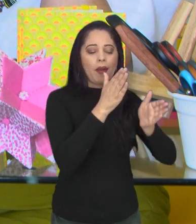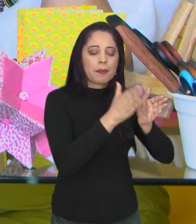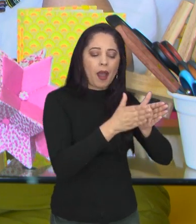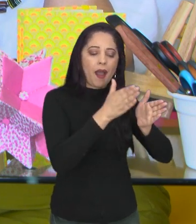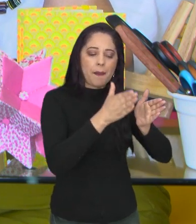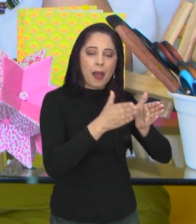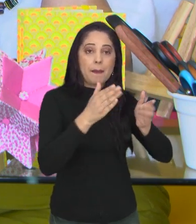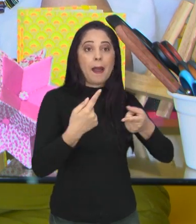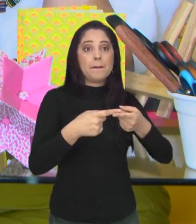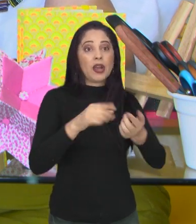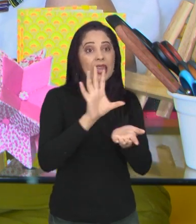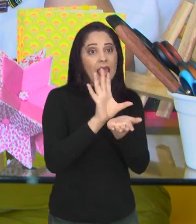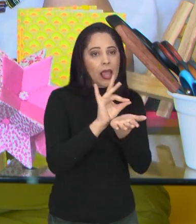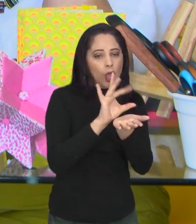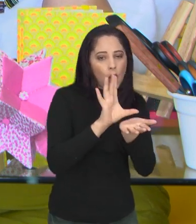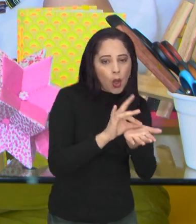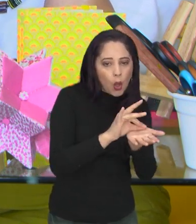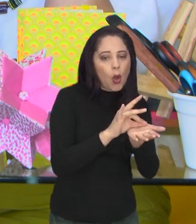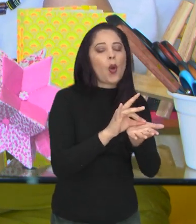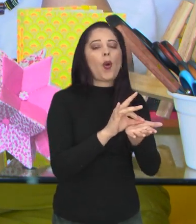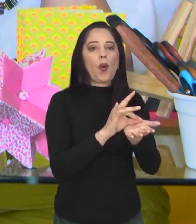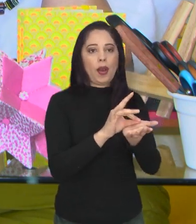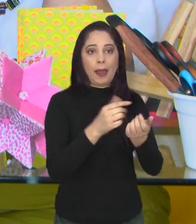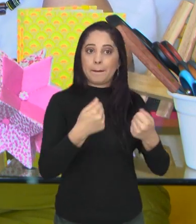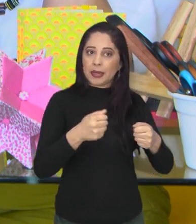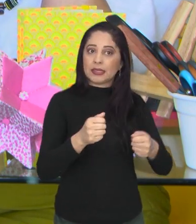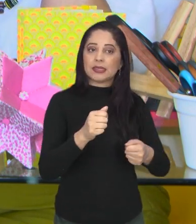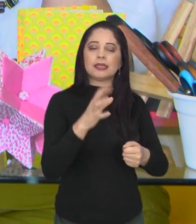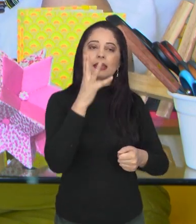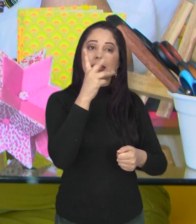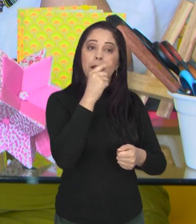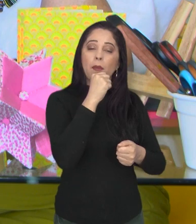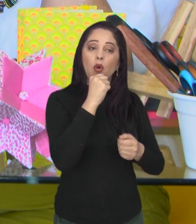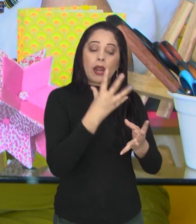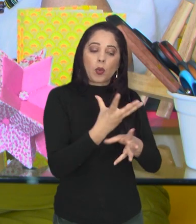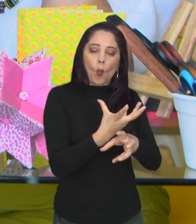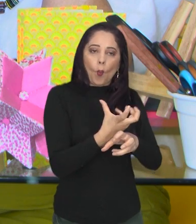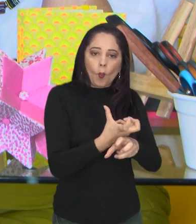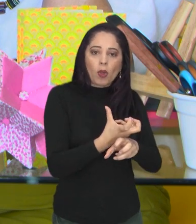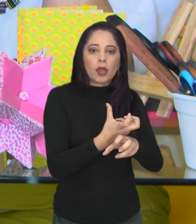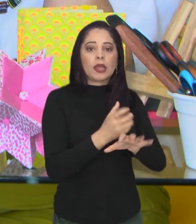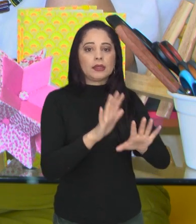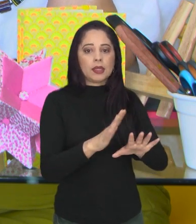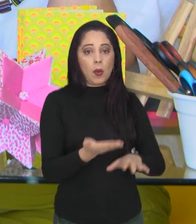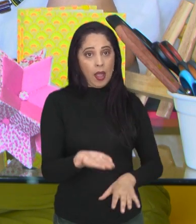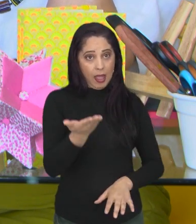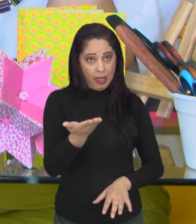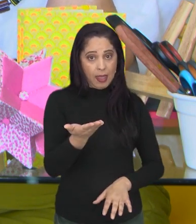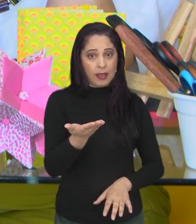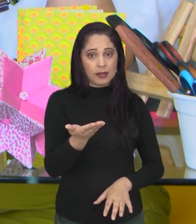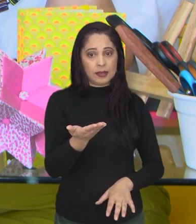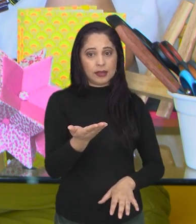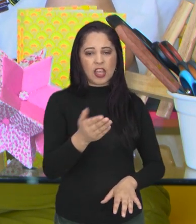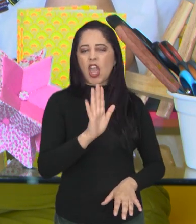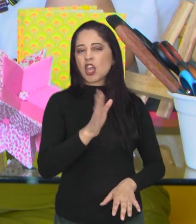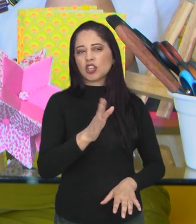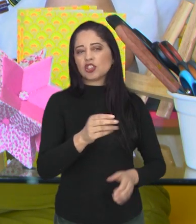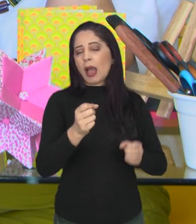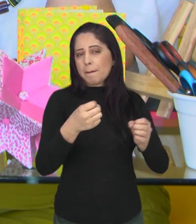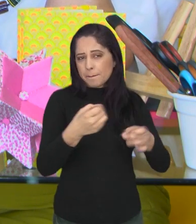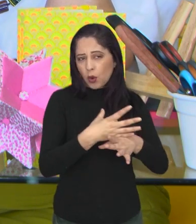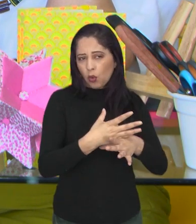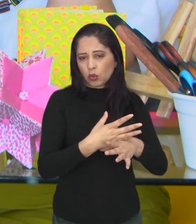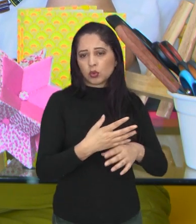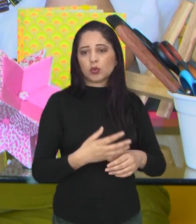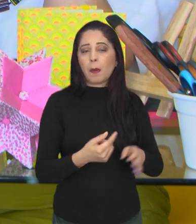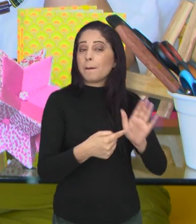por conta da cola tem alguns pessoas que são mais demorados então Ana Júlia ela deixou algumas coisas